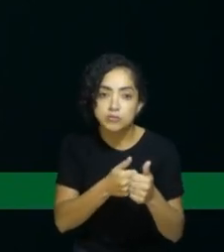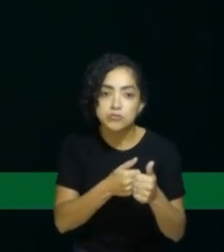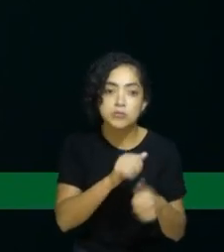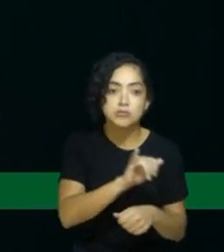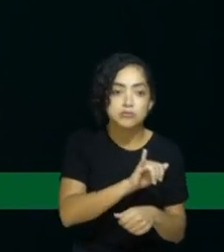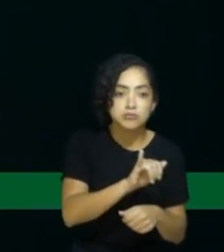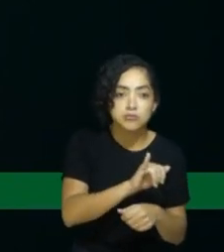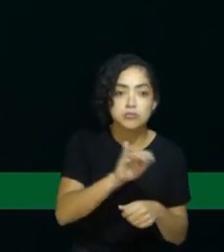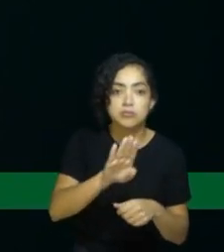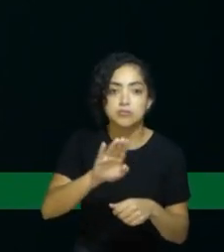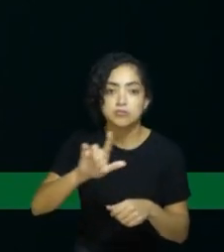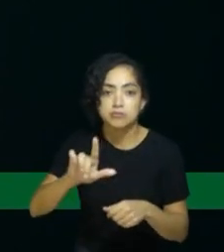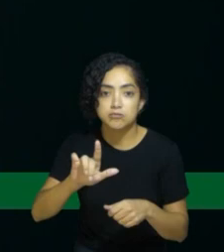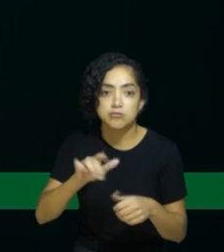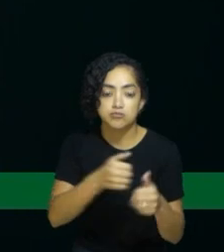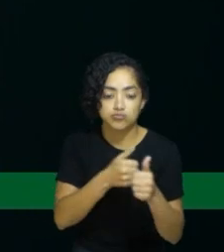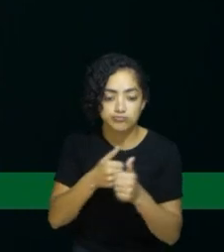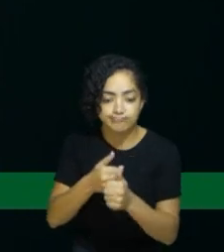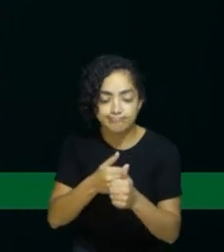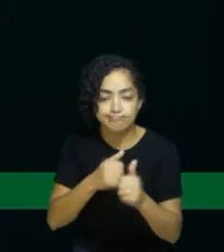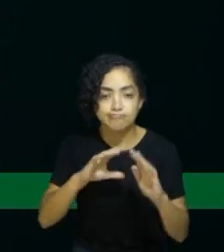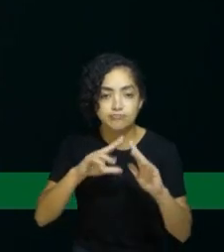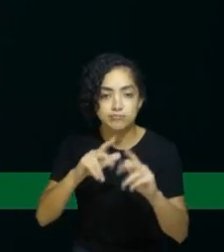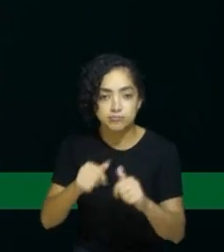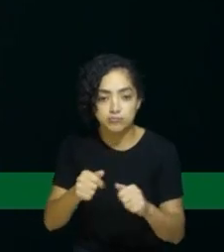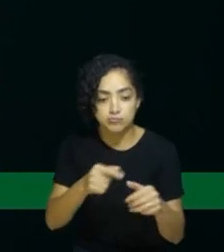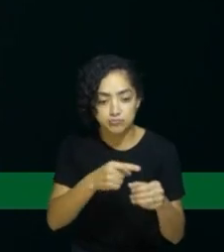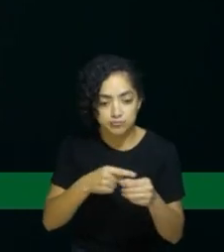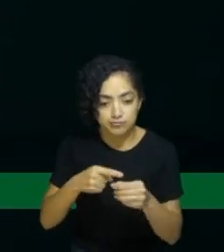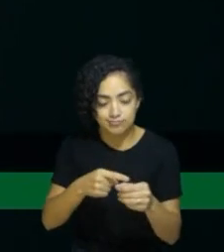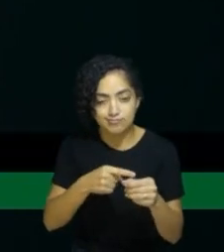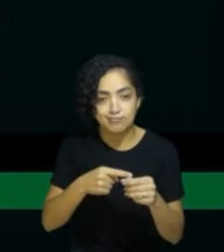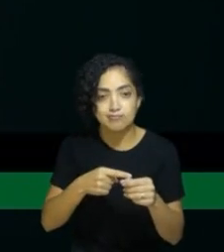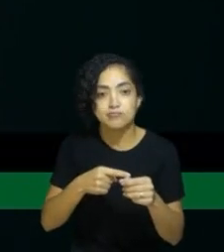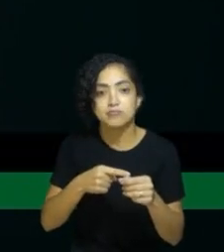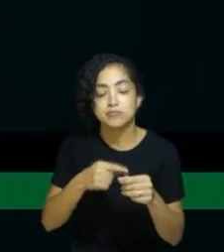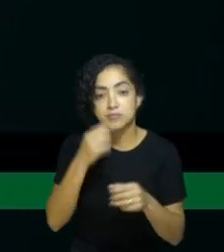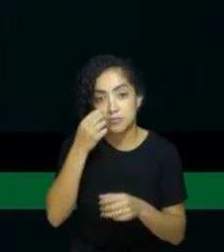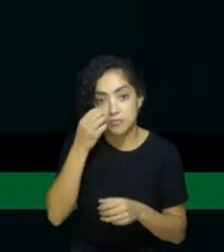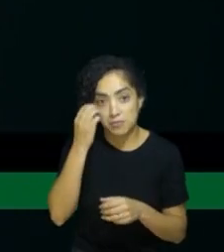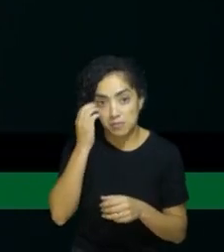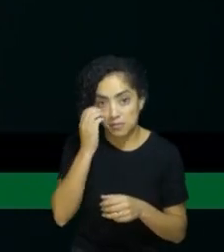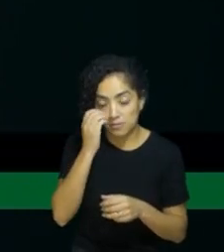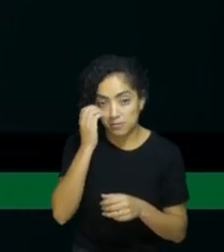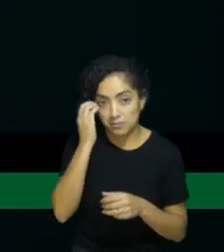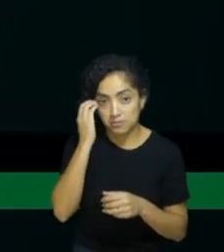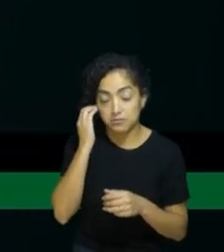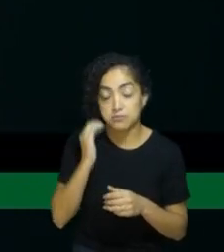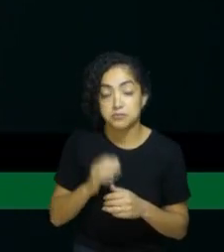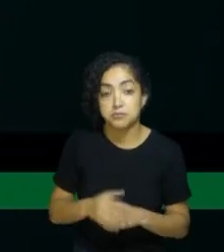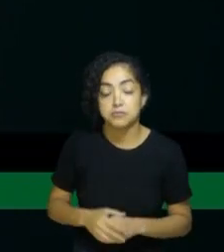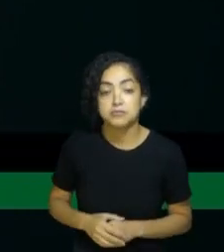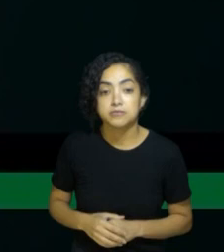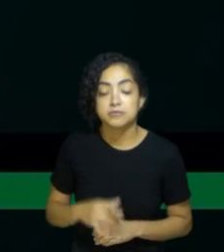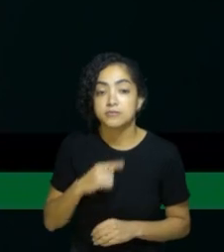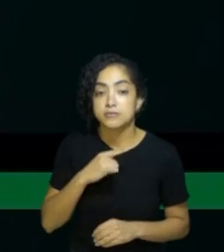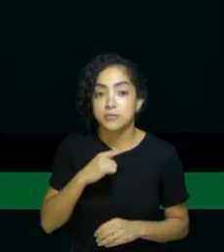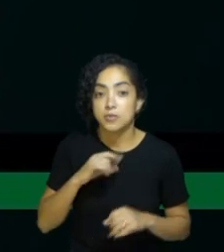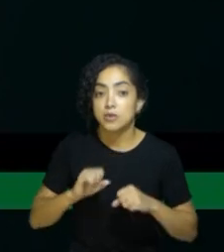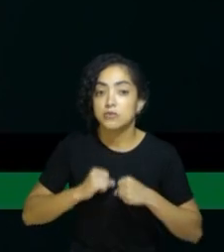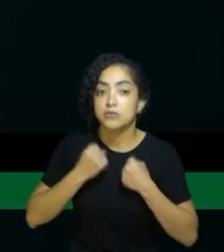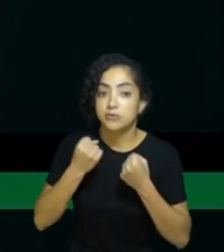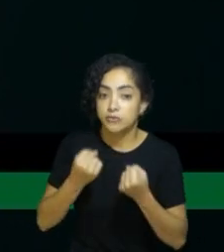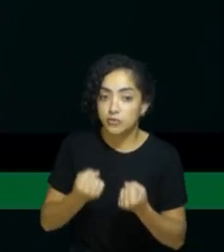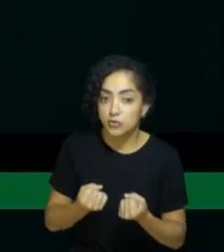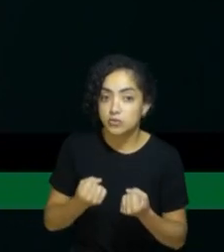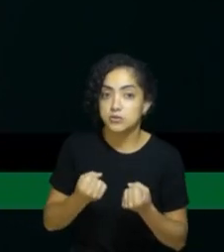as cidades vizinhas dessa região do V Vale europeu e nós temos também dedicado boa parte do